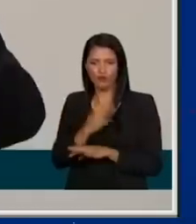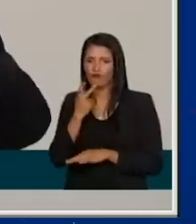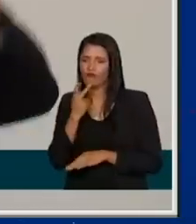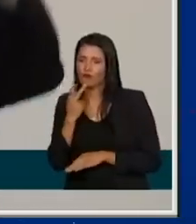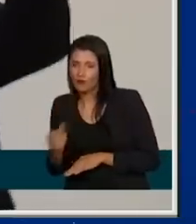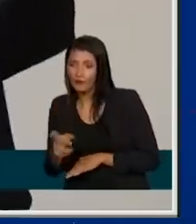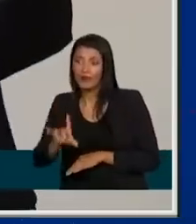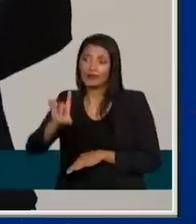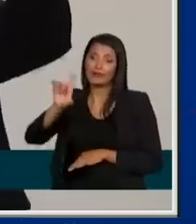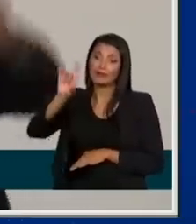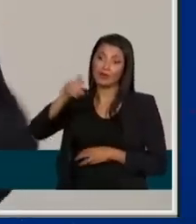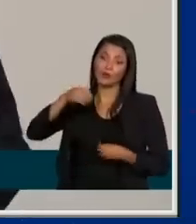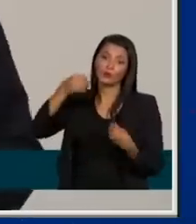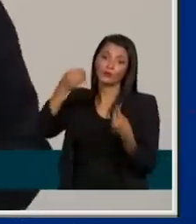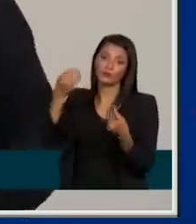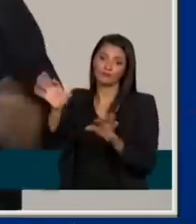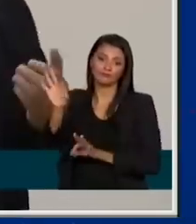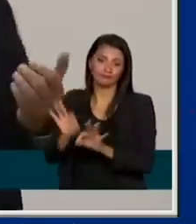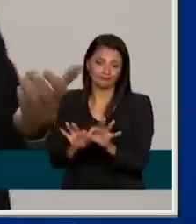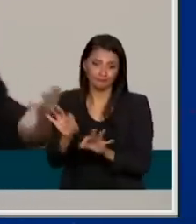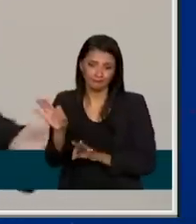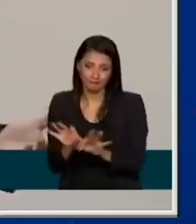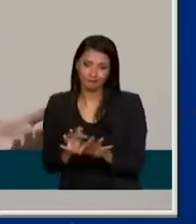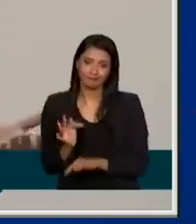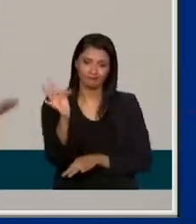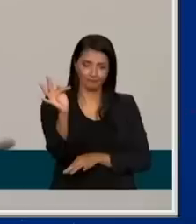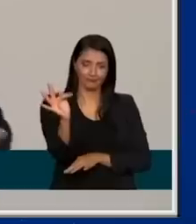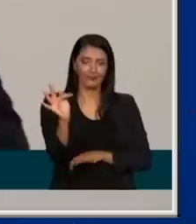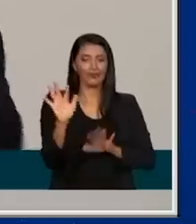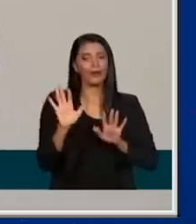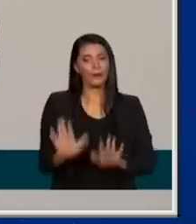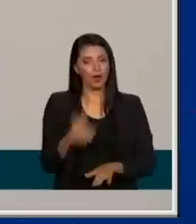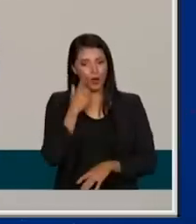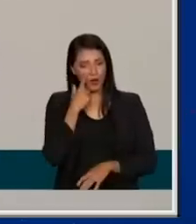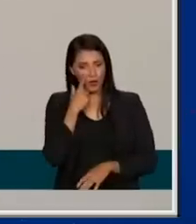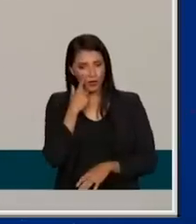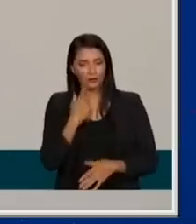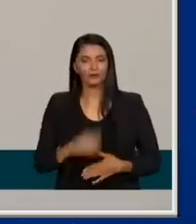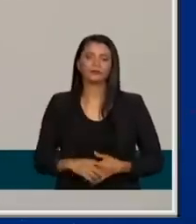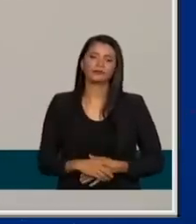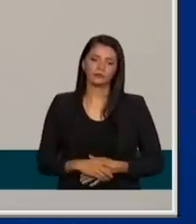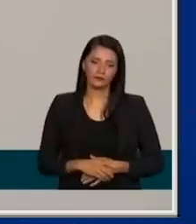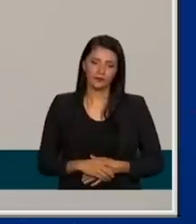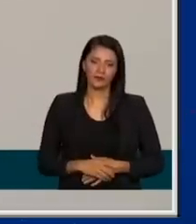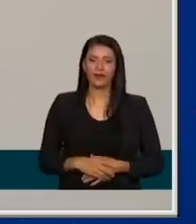expectativa e frustração expectativa e frustração e daqui a pouco você começa a ter um problema administrativo